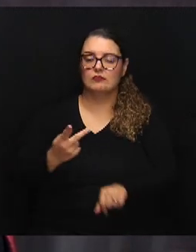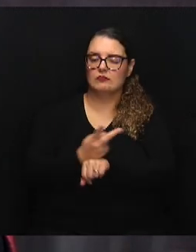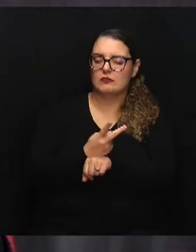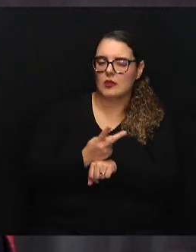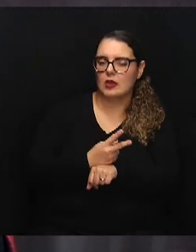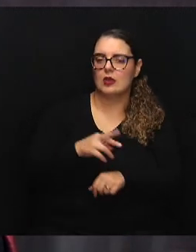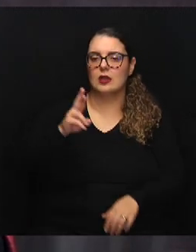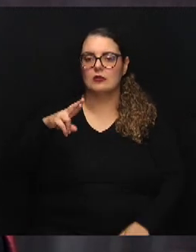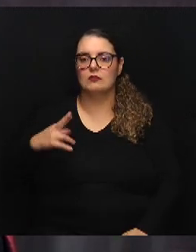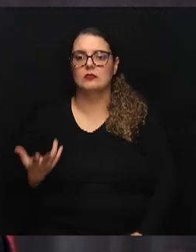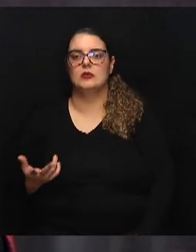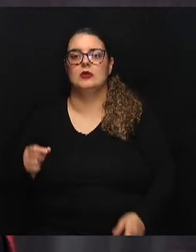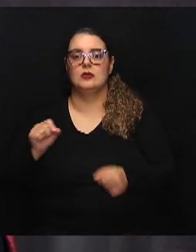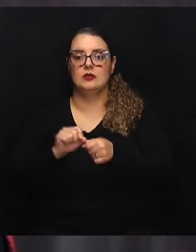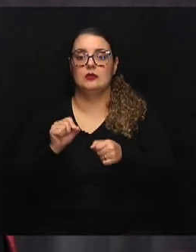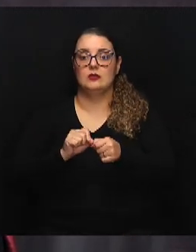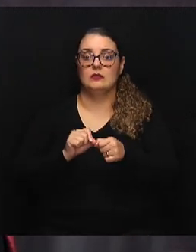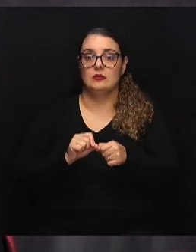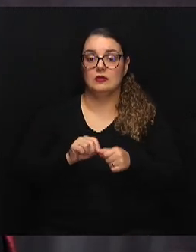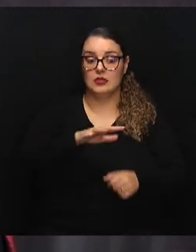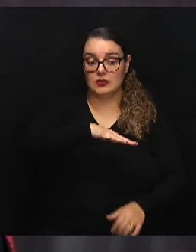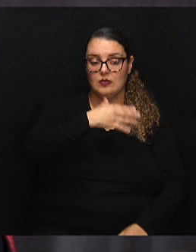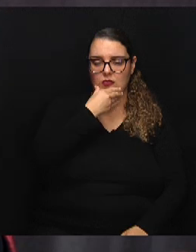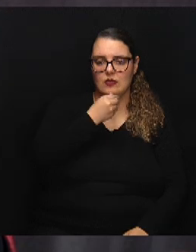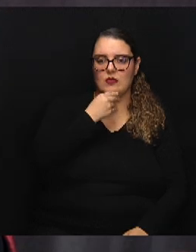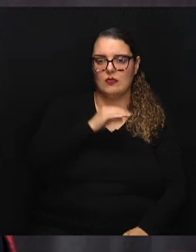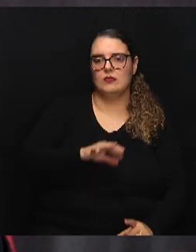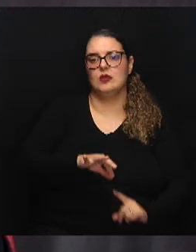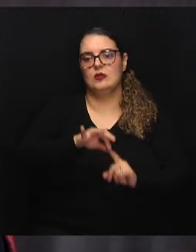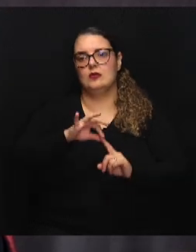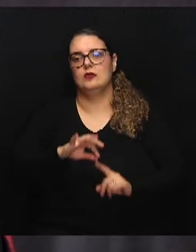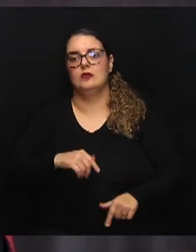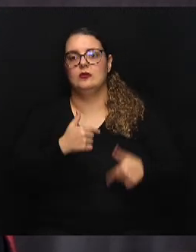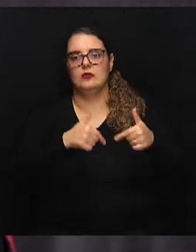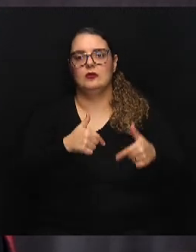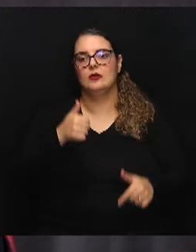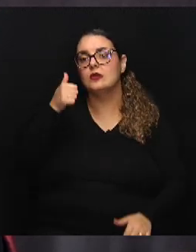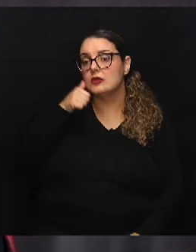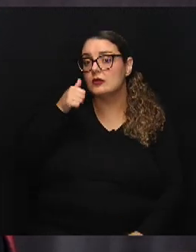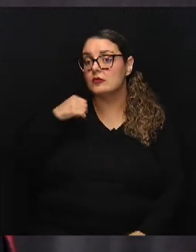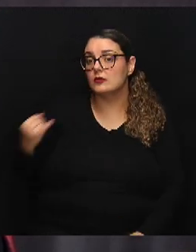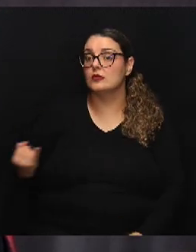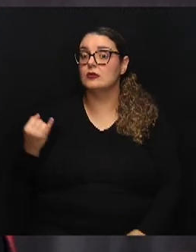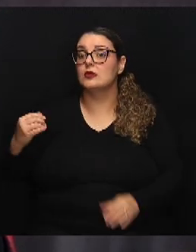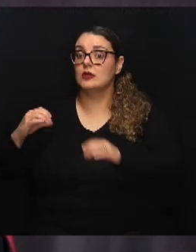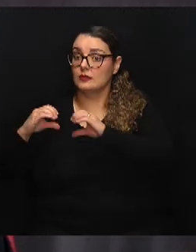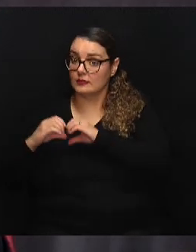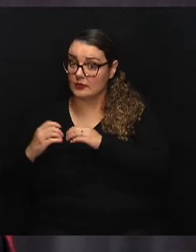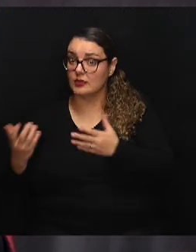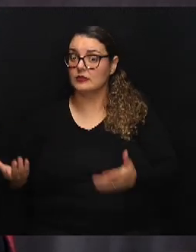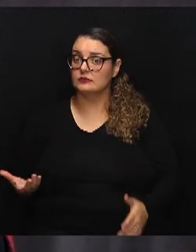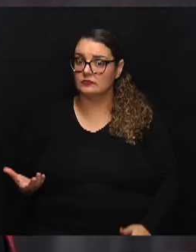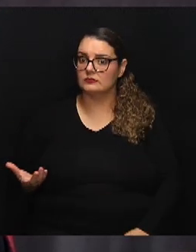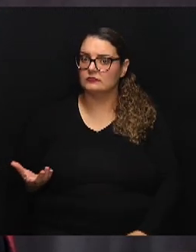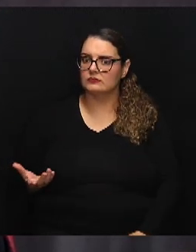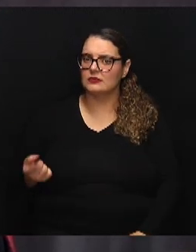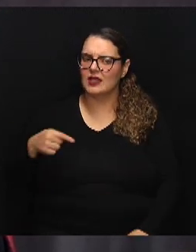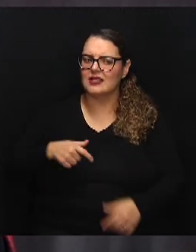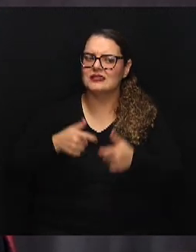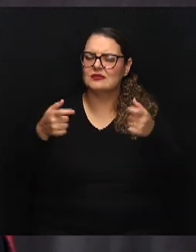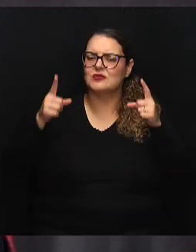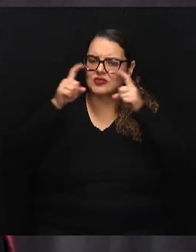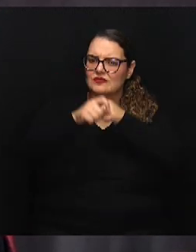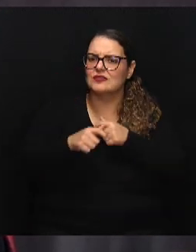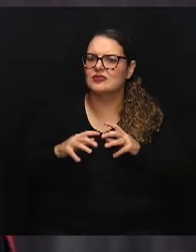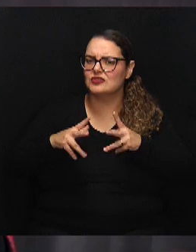motivos que levam o sexo masculino a priorizar o trabalho e o sexo feminino a dar tanta importância ao amor. Será que essa é a maior dificuldade de